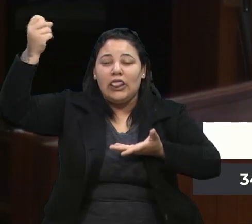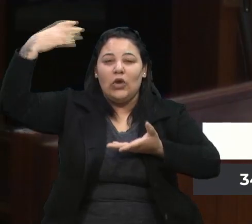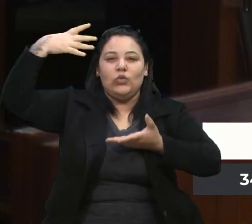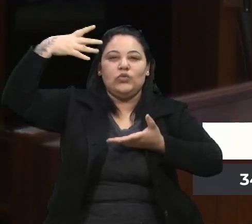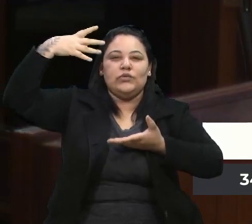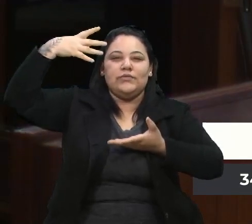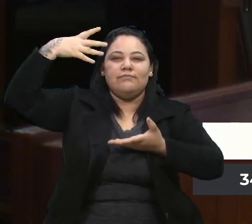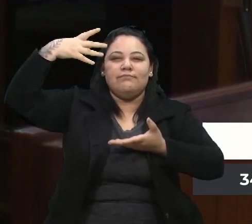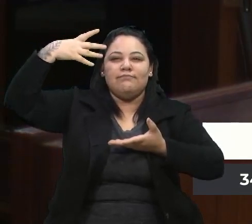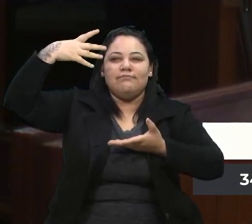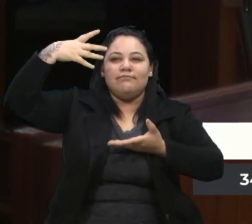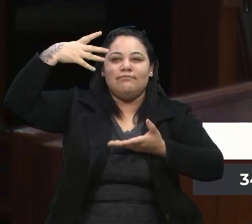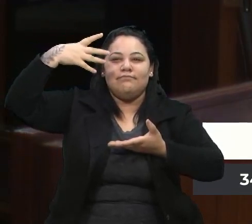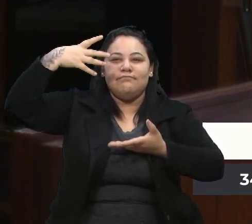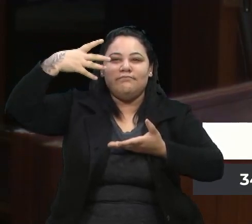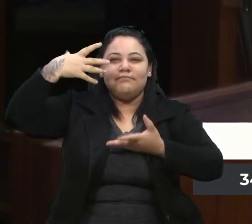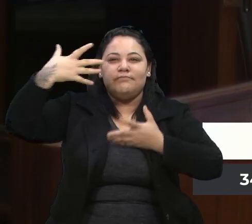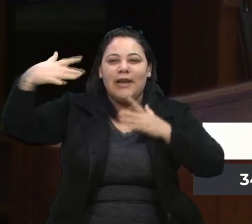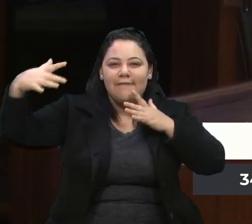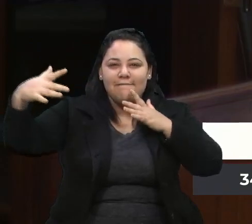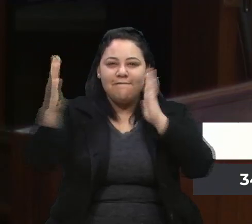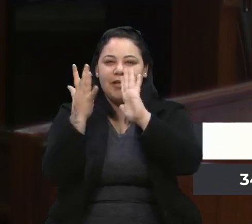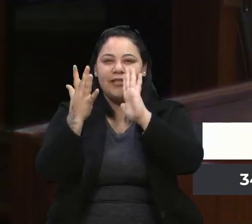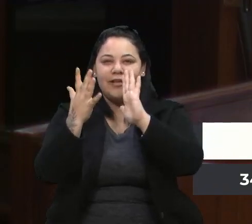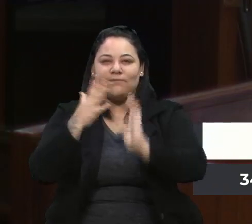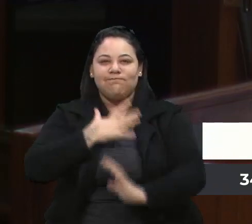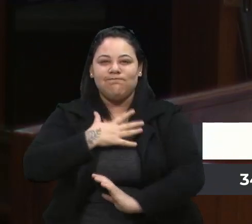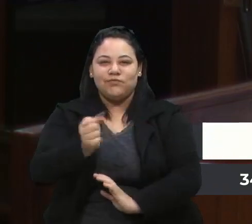Então, a nossa proposta é falar do suicídio com